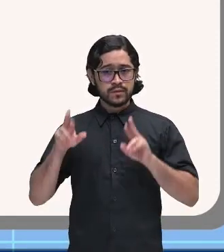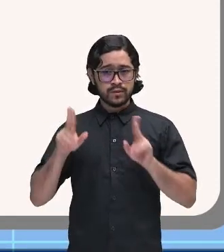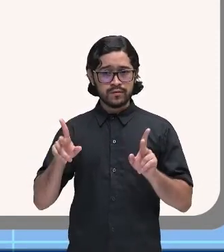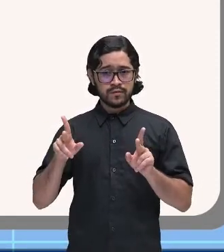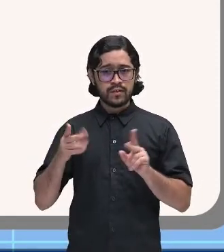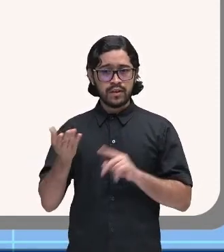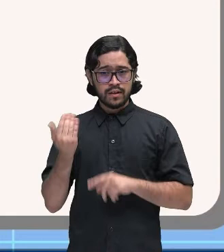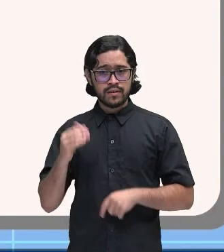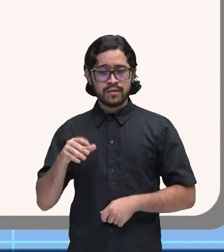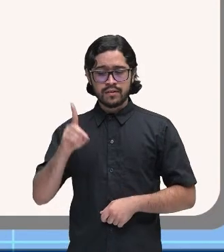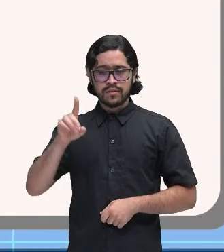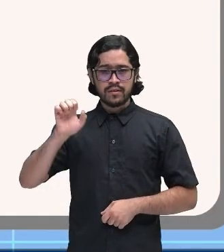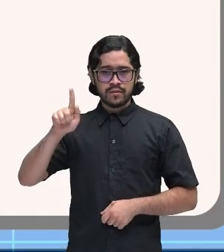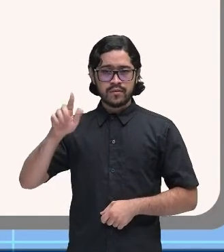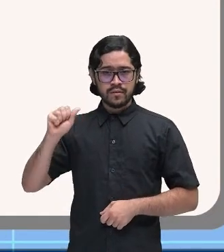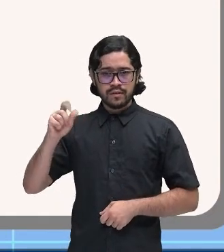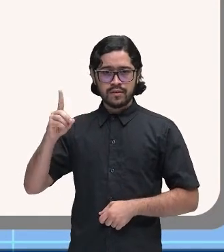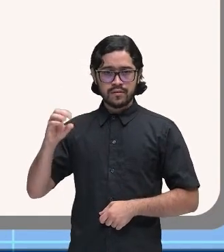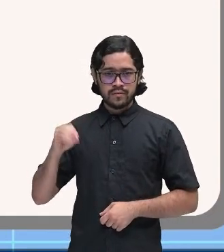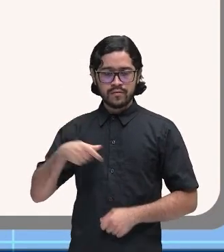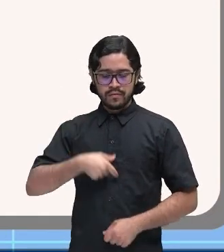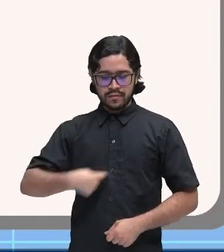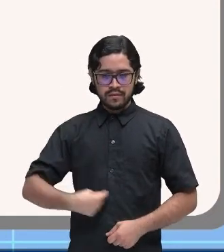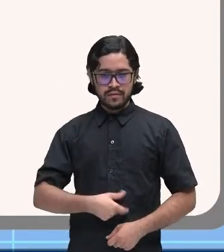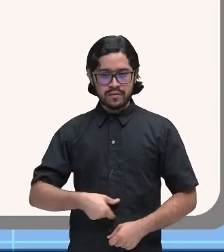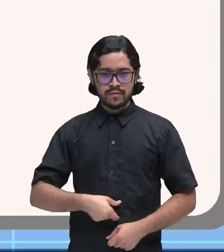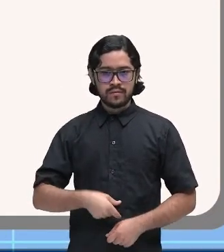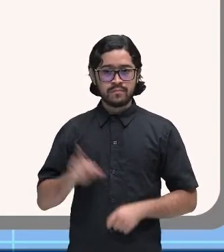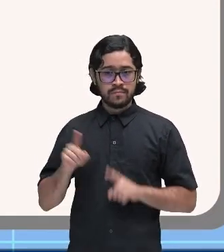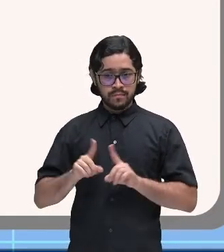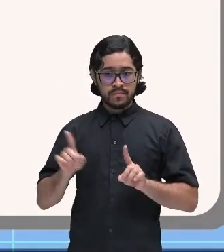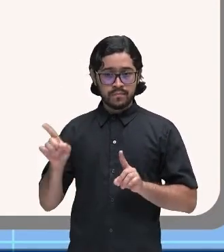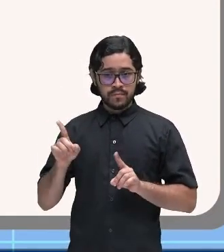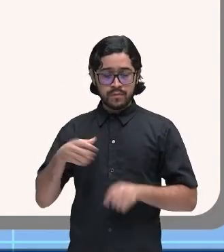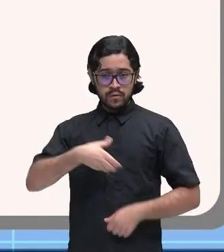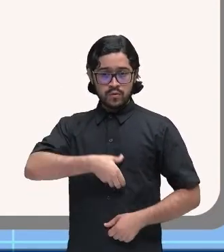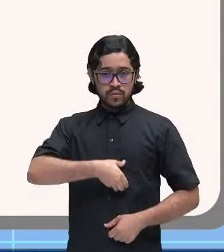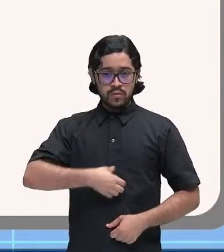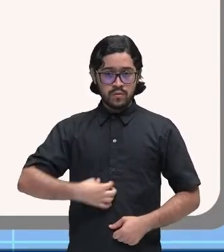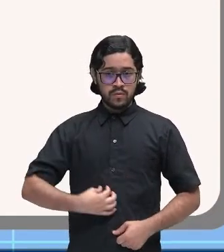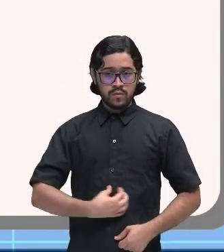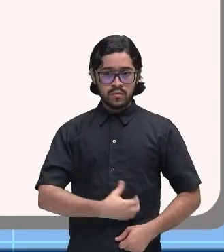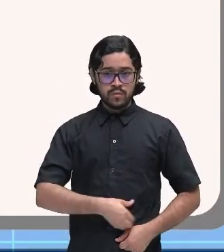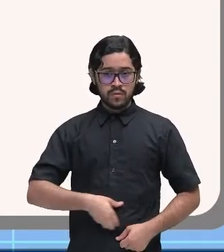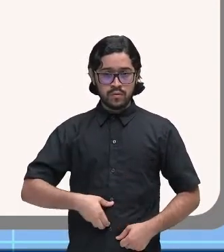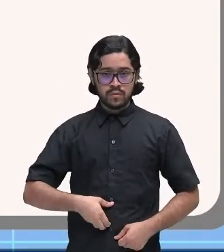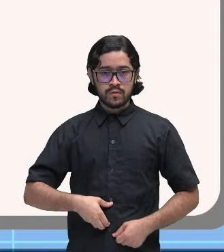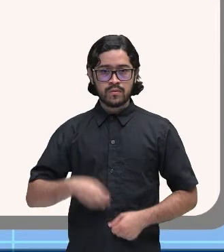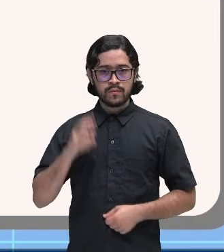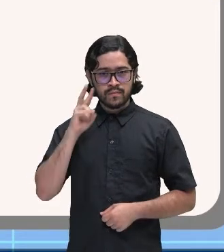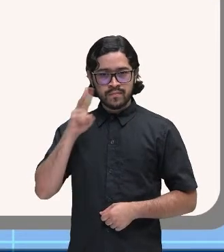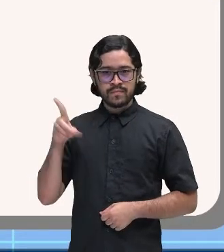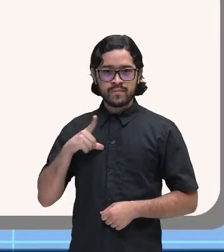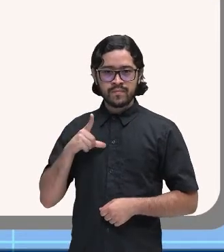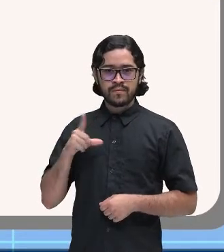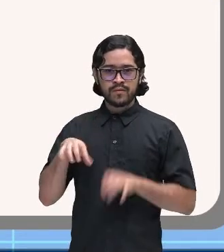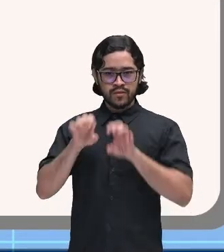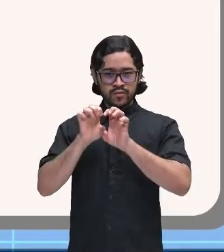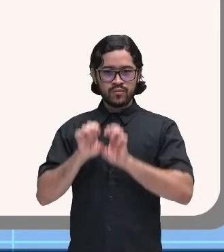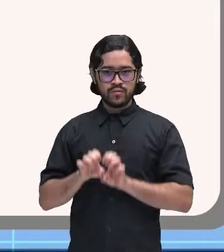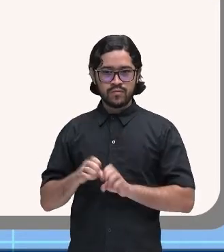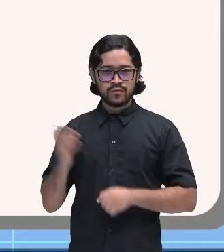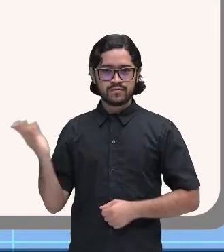por particularidades. Nós aqui temos o intestino grosso como um todo, mas tem o colo ascendente, o colo transverso, o